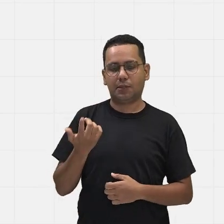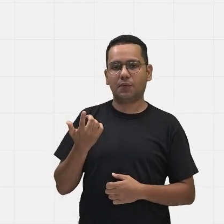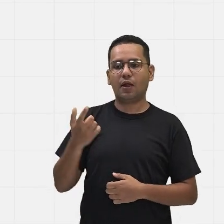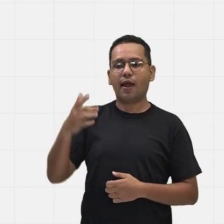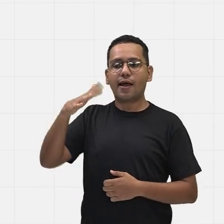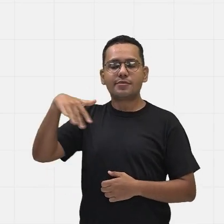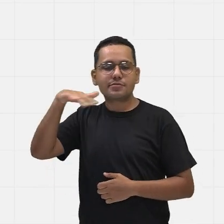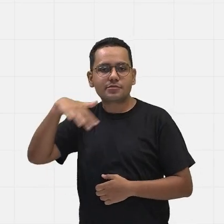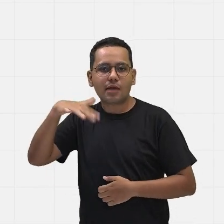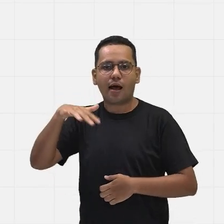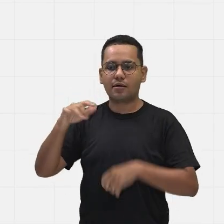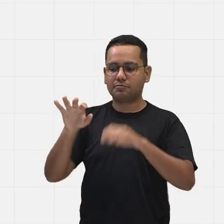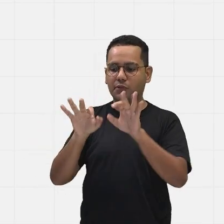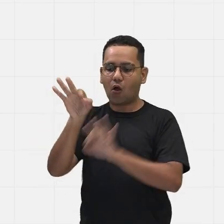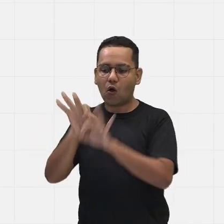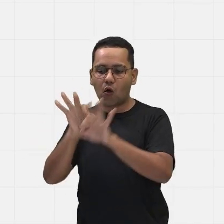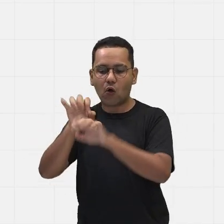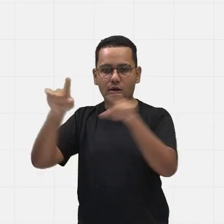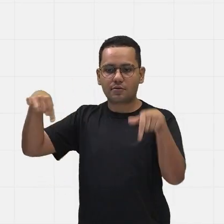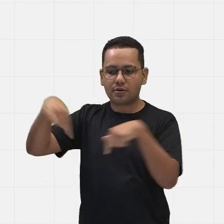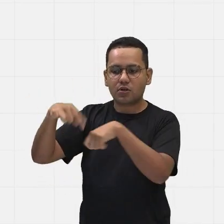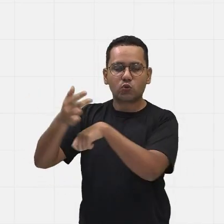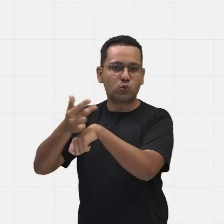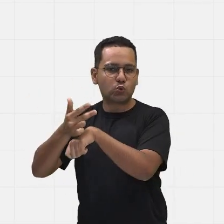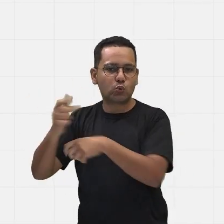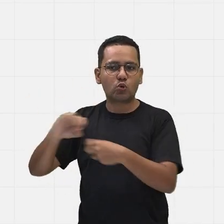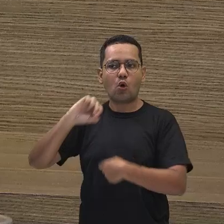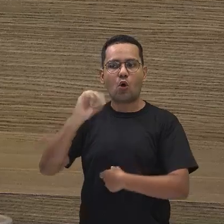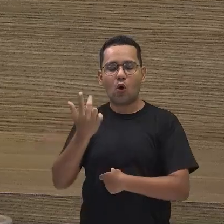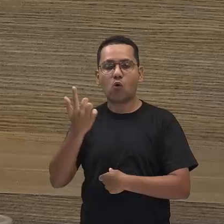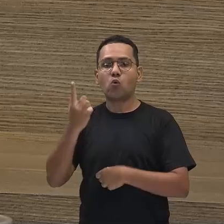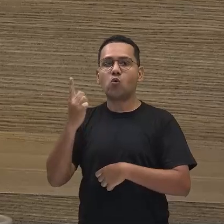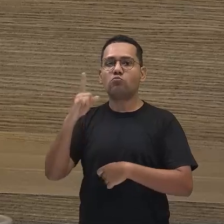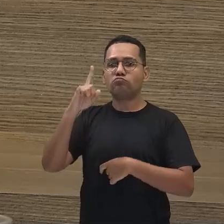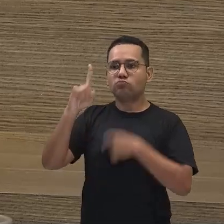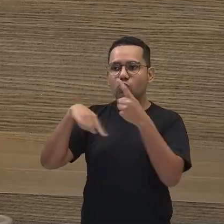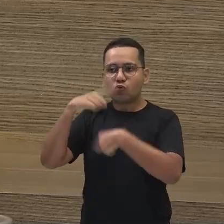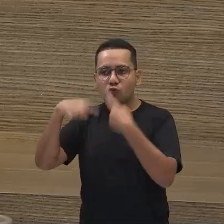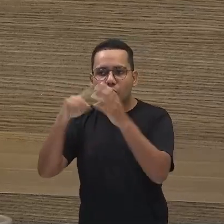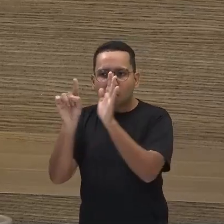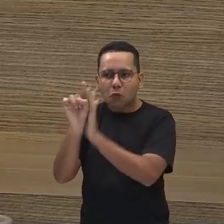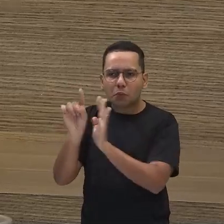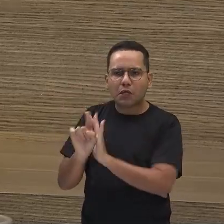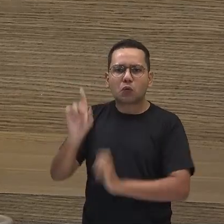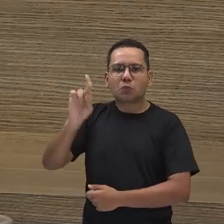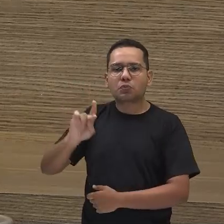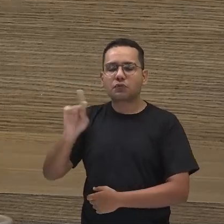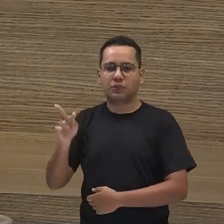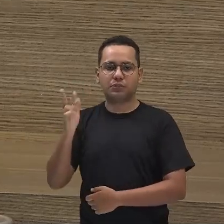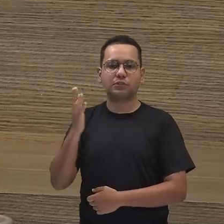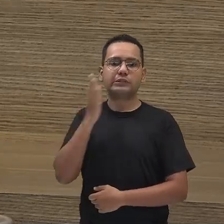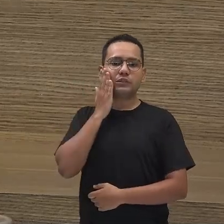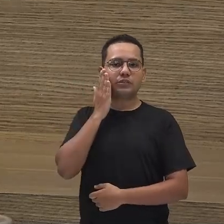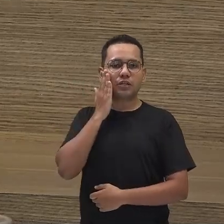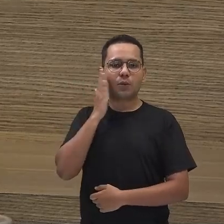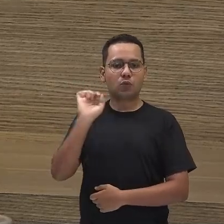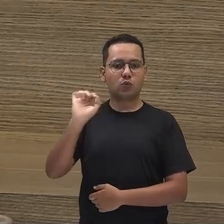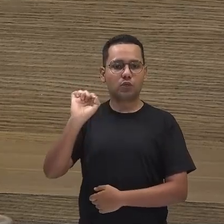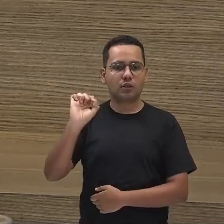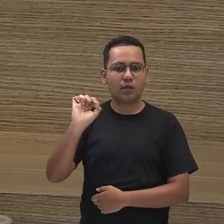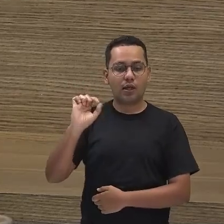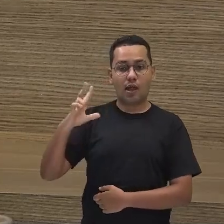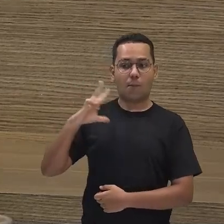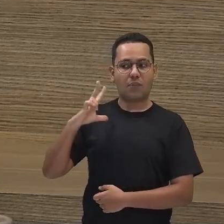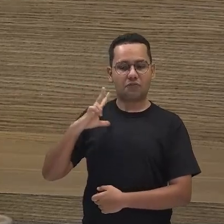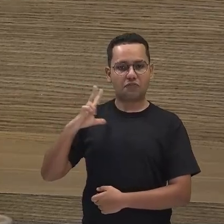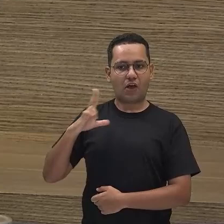outro login, eu quero tirar apenas uma dúvida com o professor. A gente já sabe que a gente usa o chat